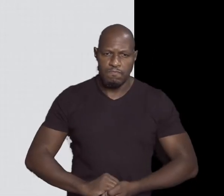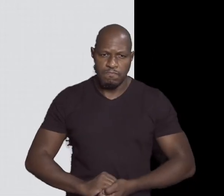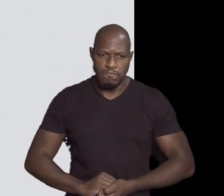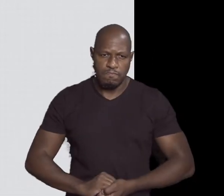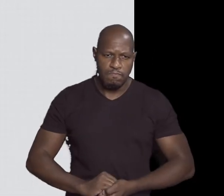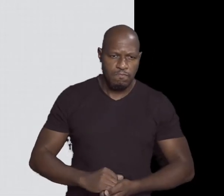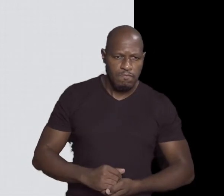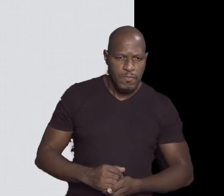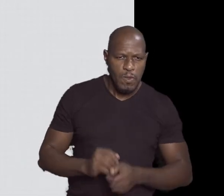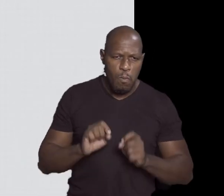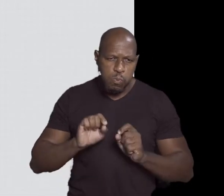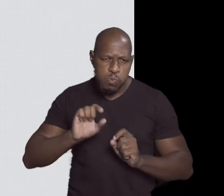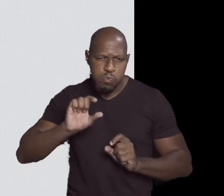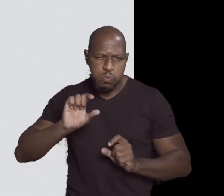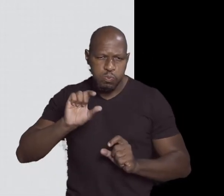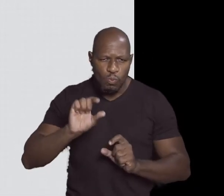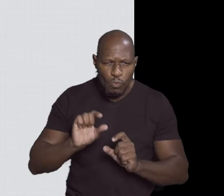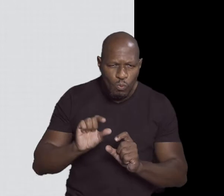grosso.